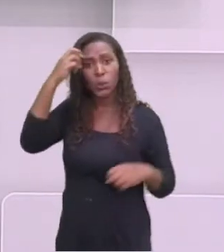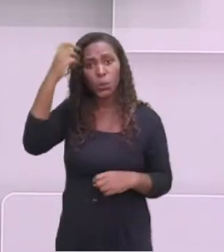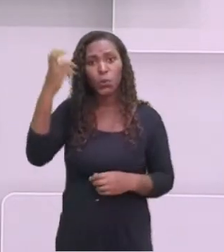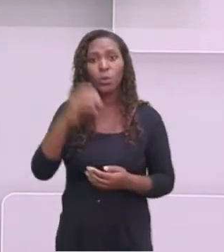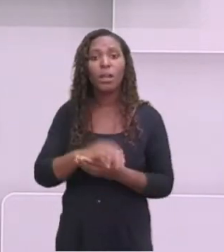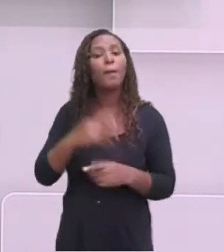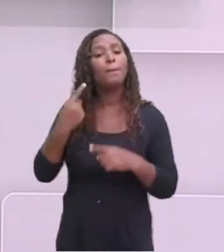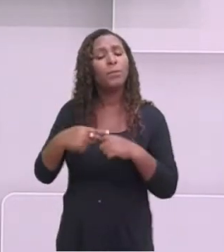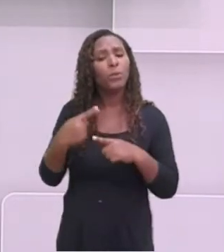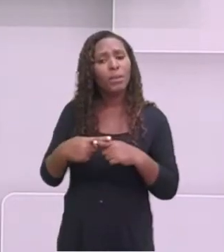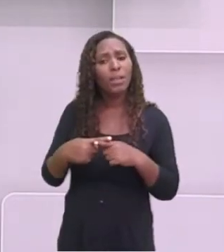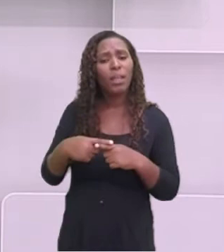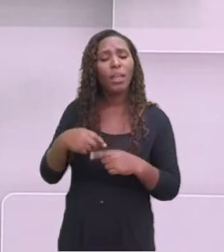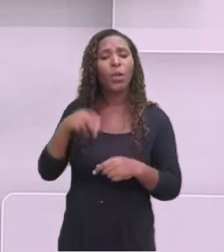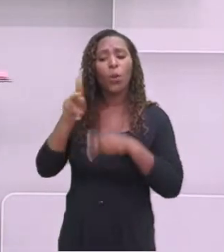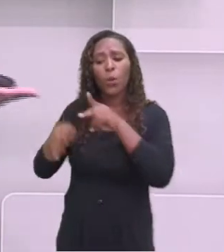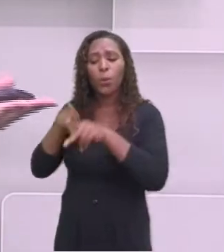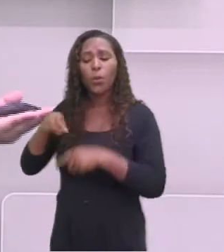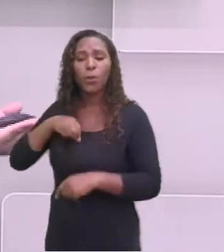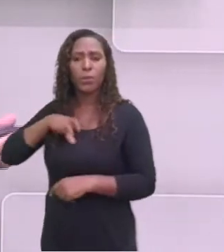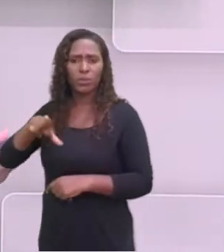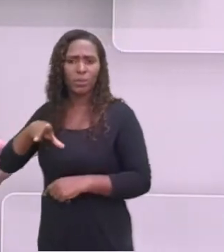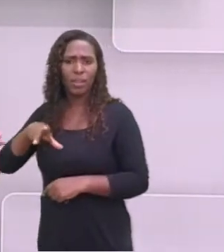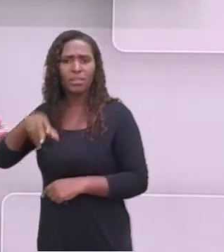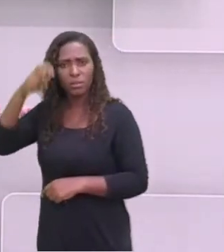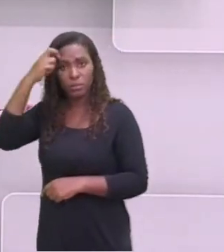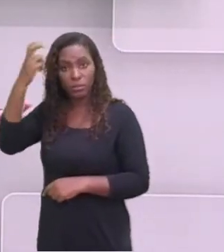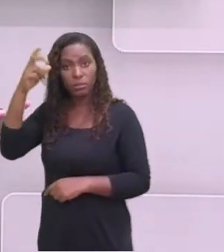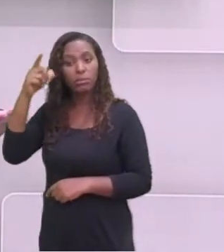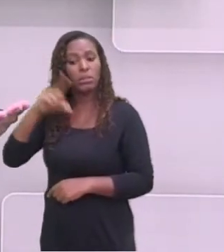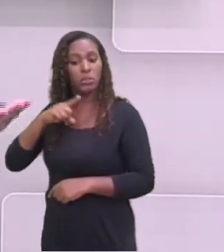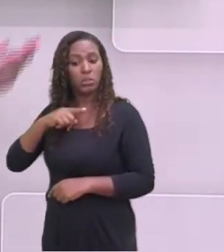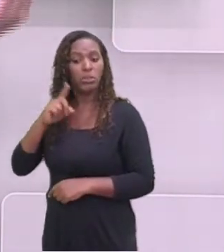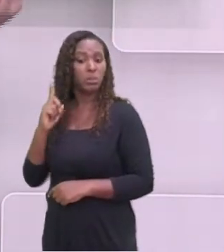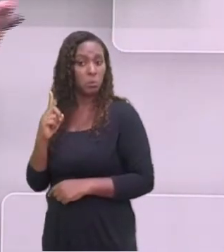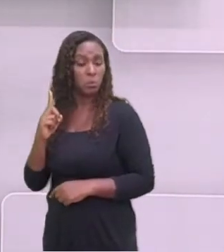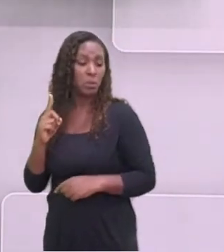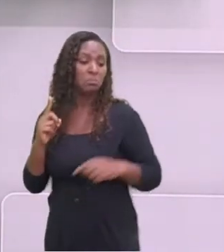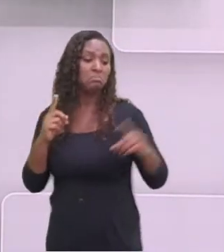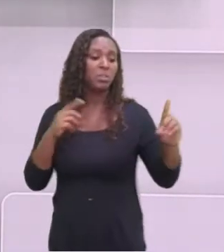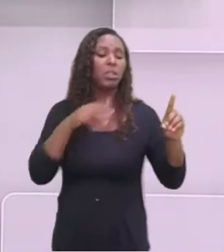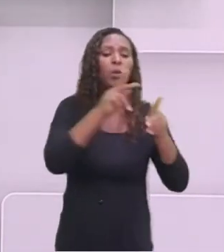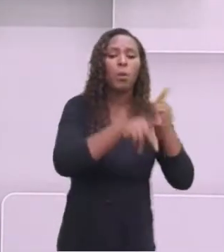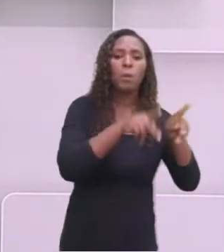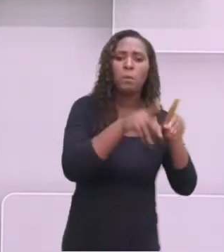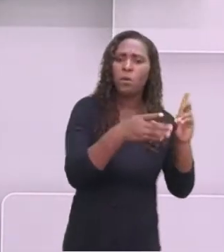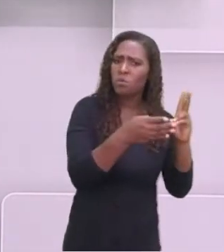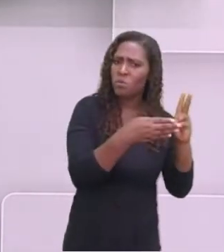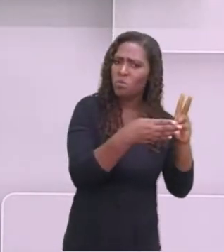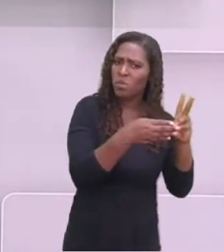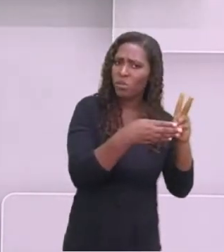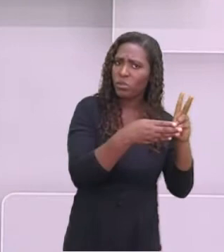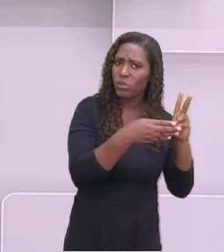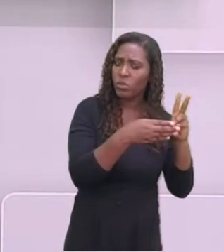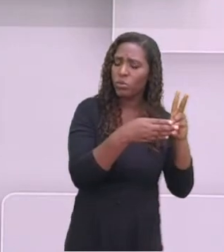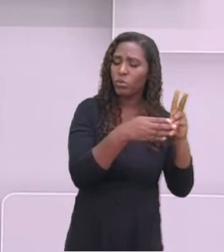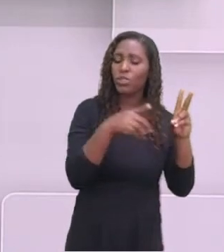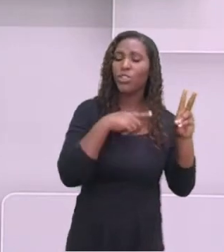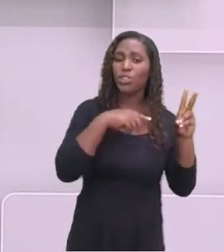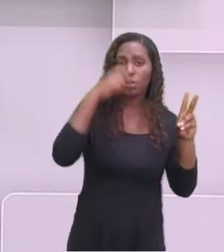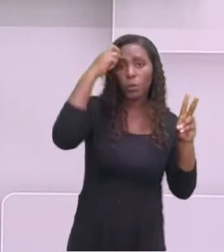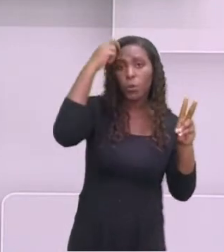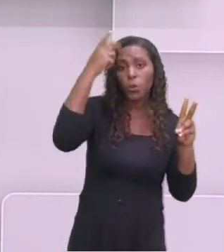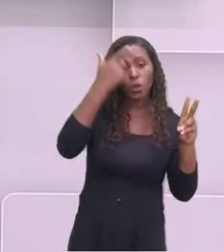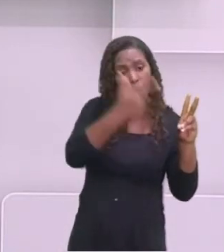uma cultura e os nativos tinham outra cultura. E o que ia acontecer?